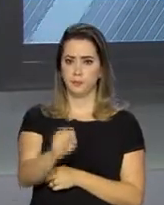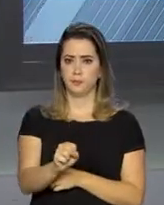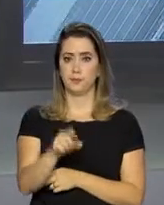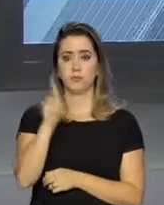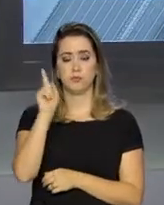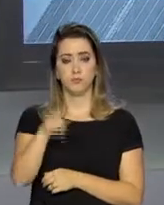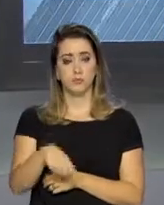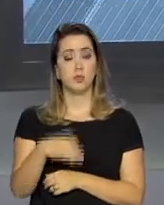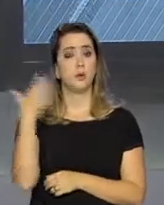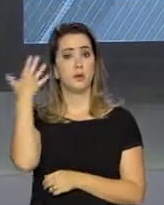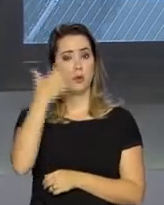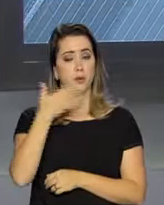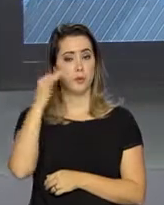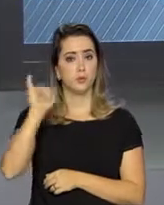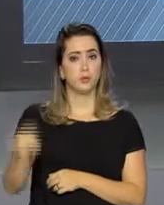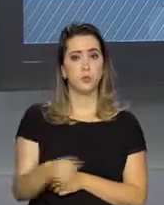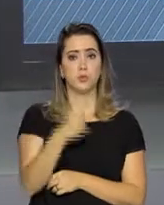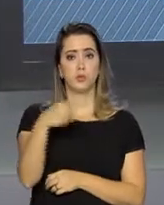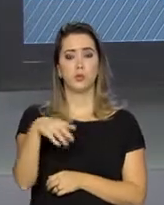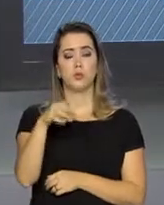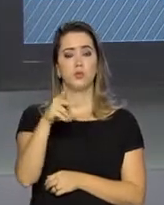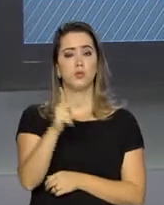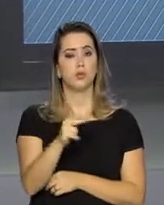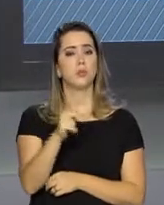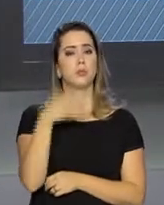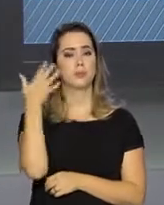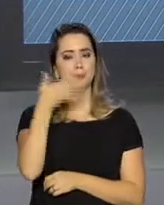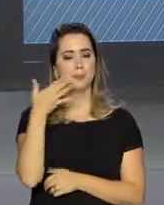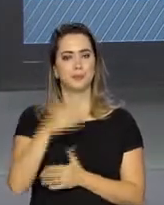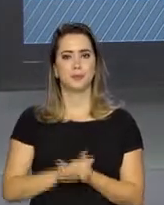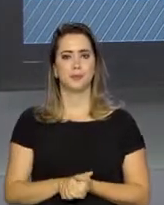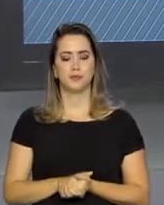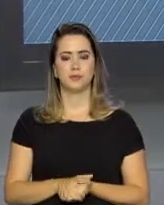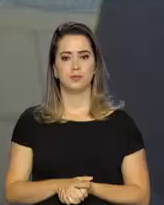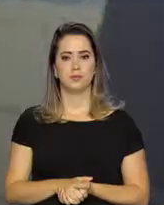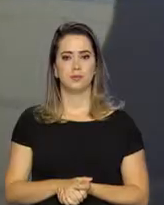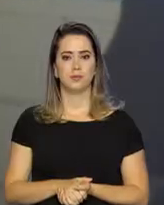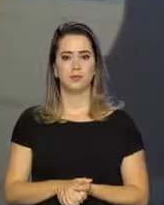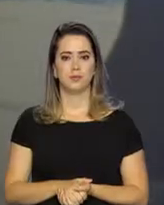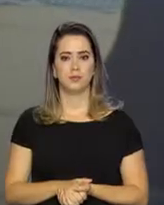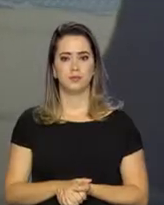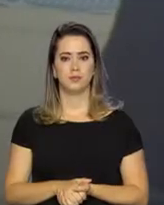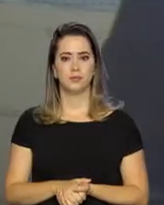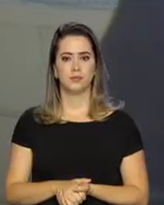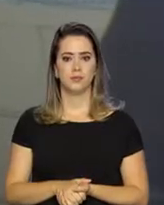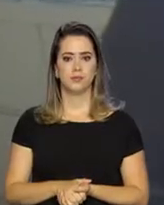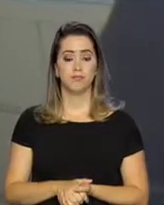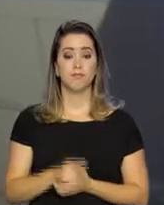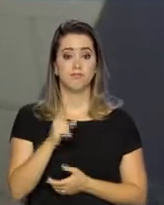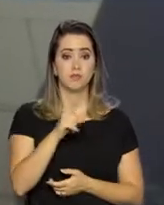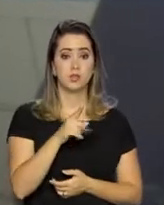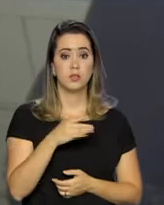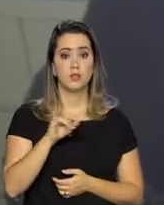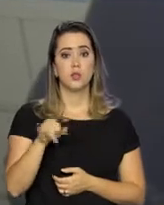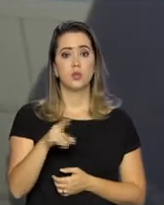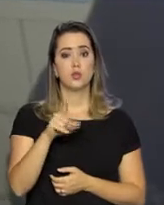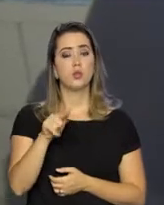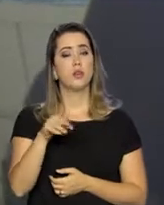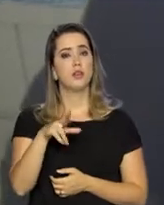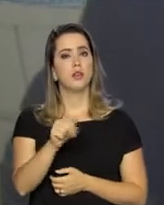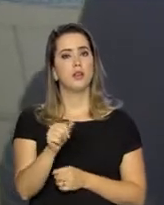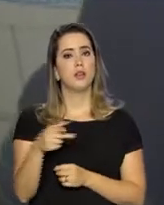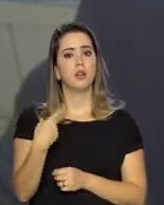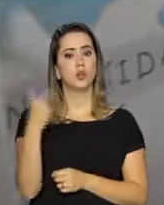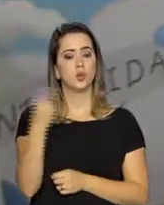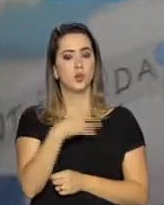inss o repórter joão pedro neto explica pra gente a bancária juliana deu à luz aos